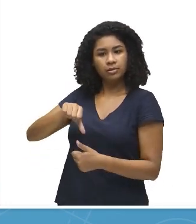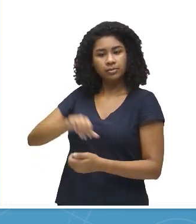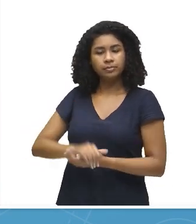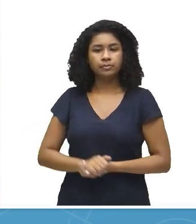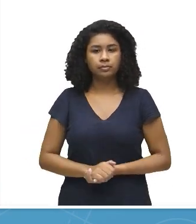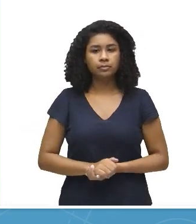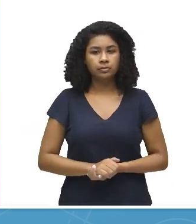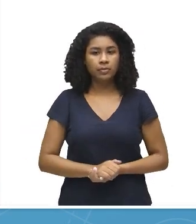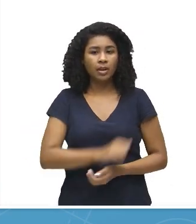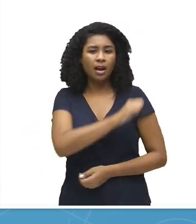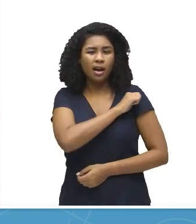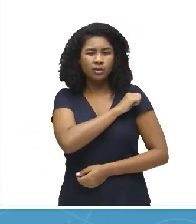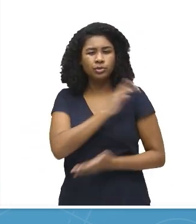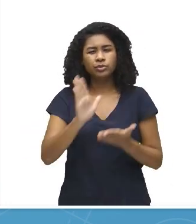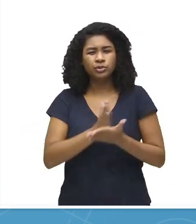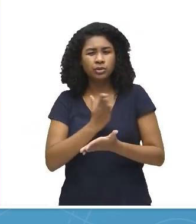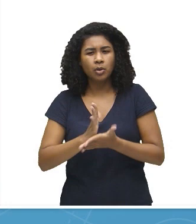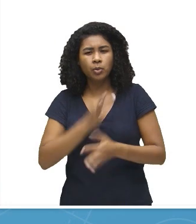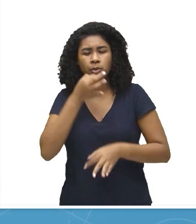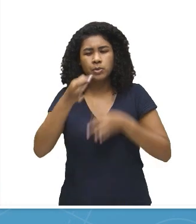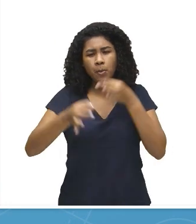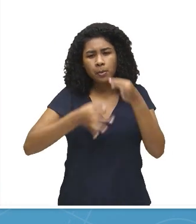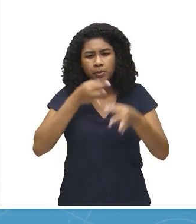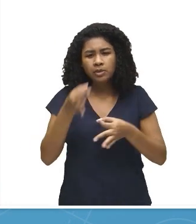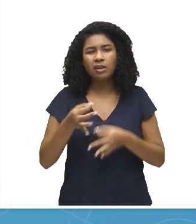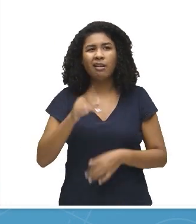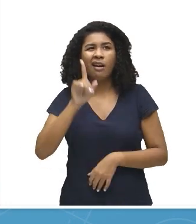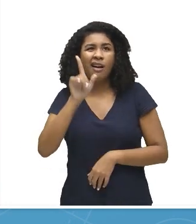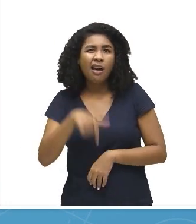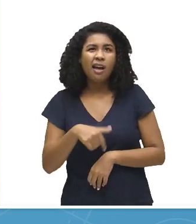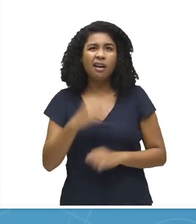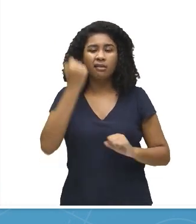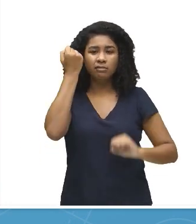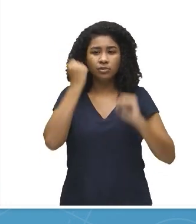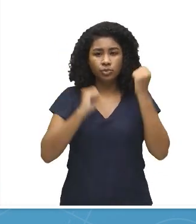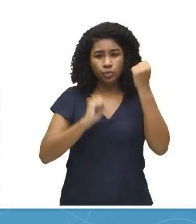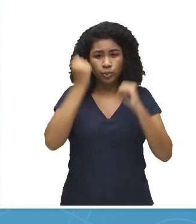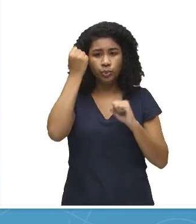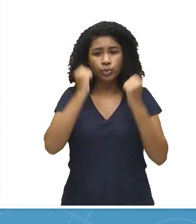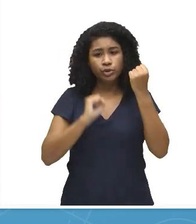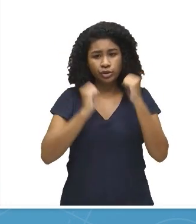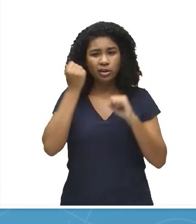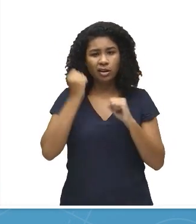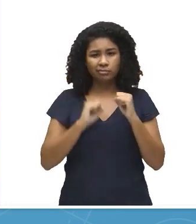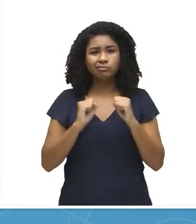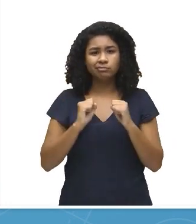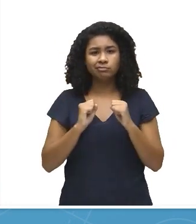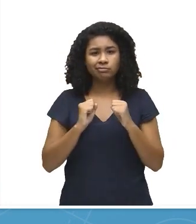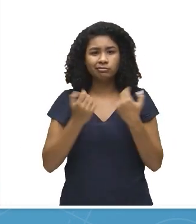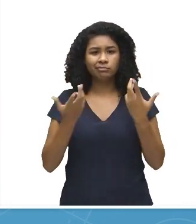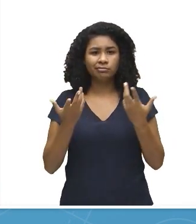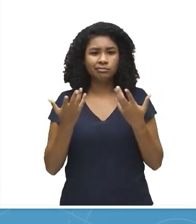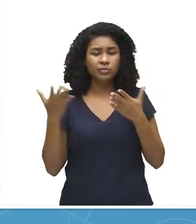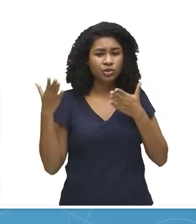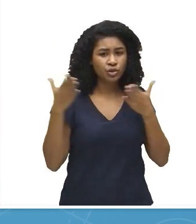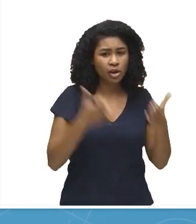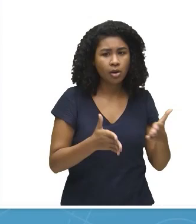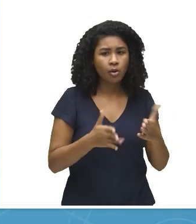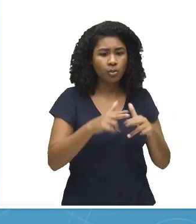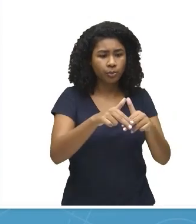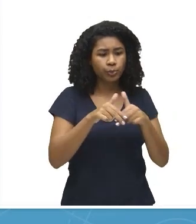alunos colocaram aqui que foi a chegada da indústria, né? O que também ocasionou esse processo